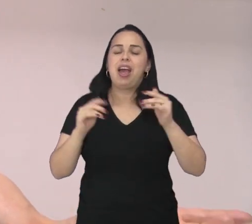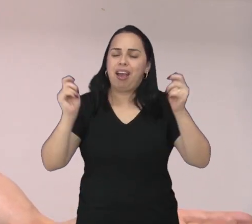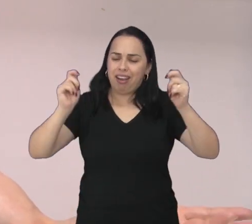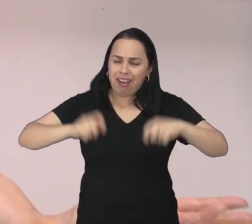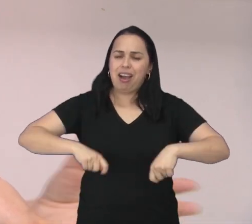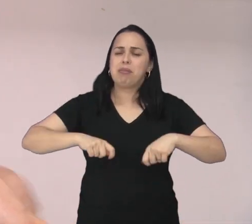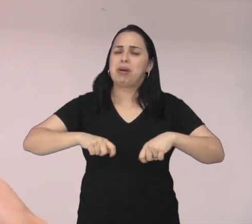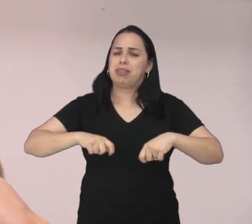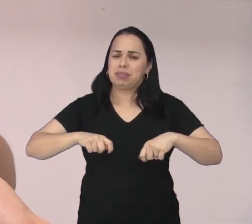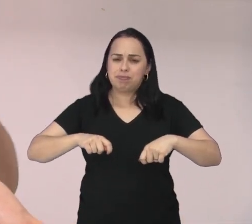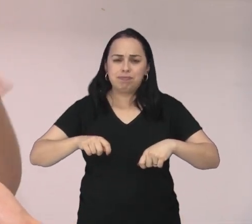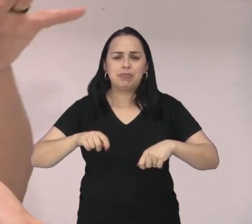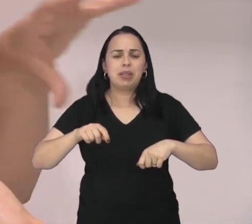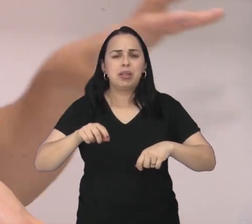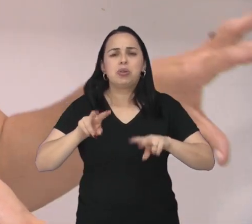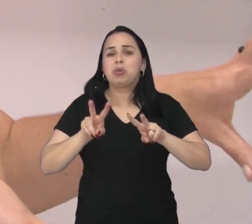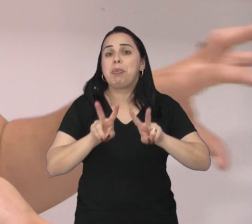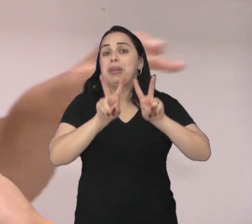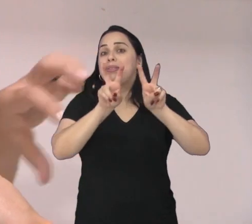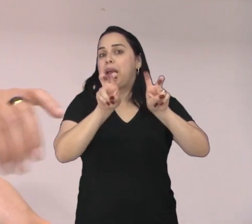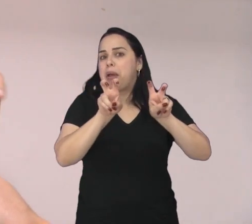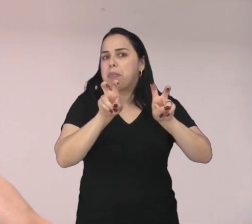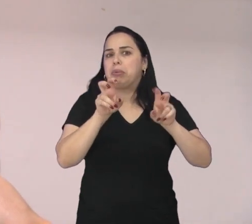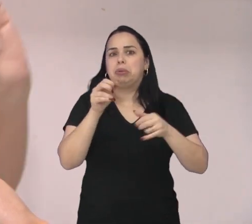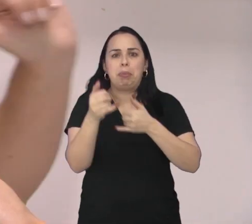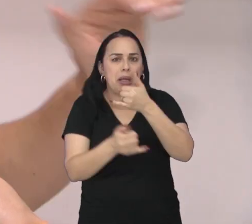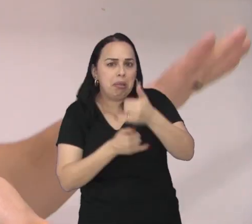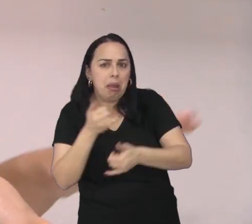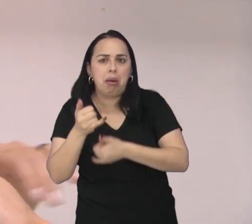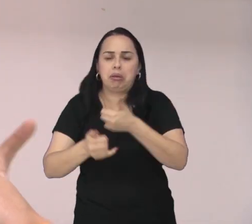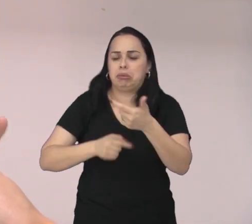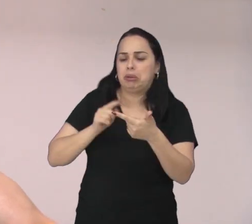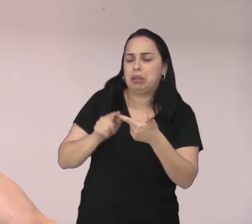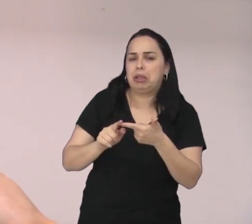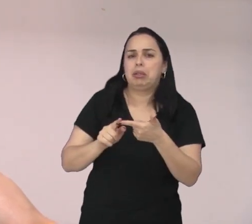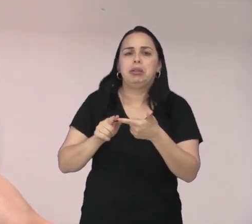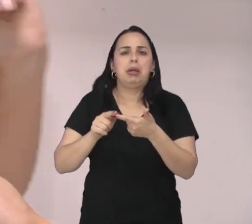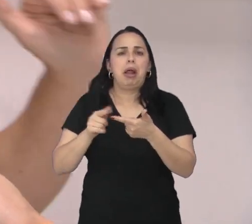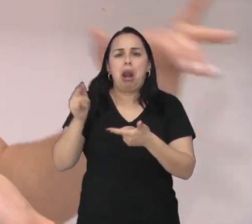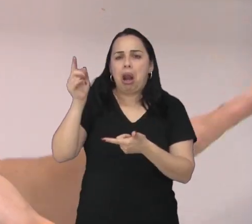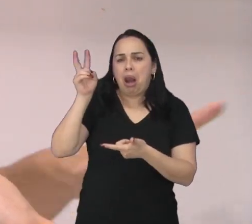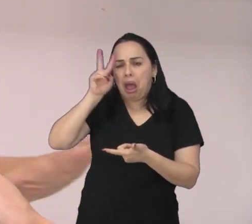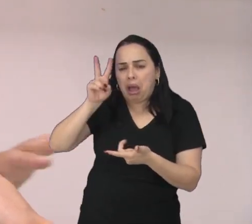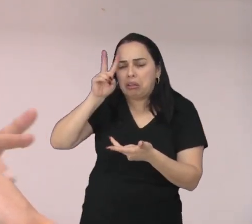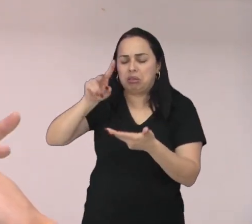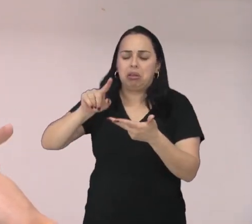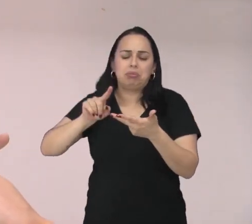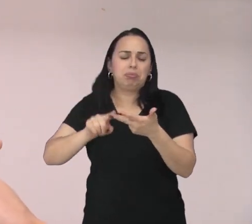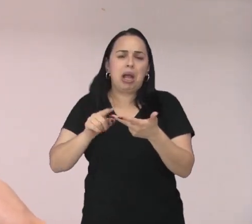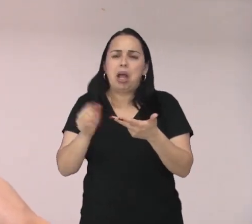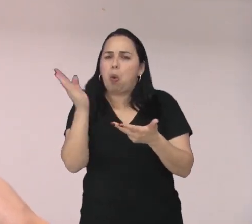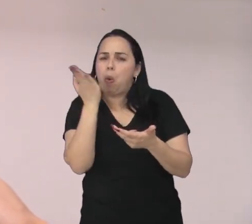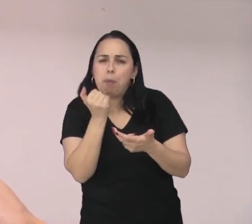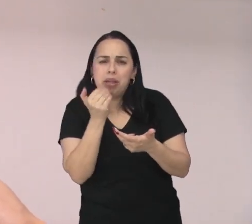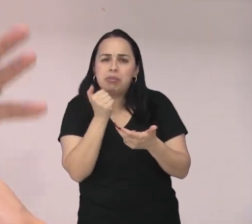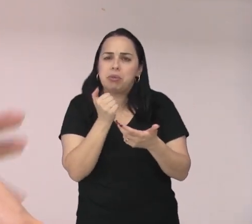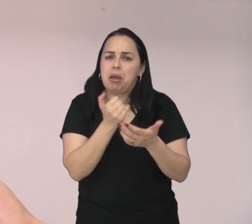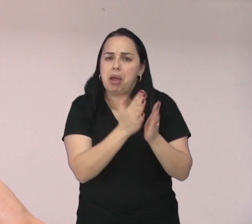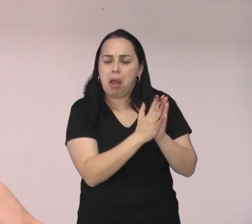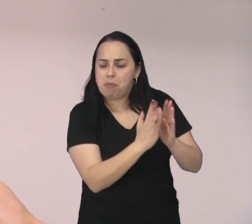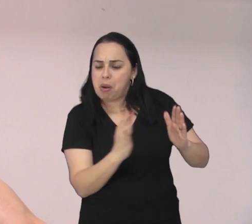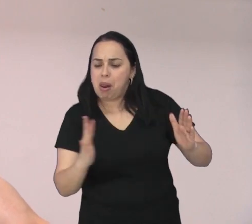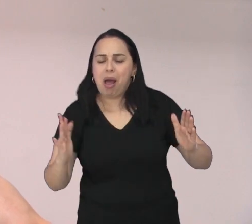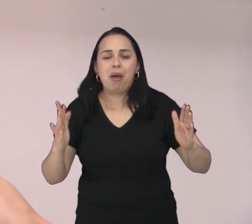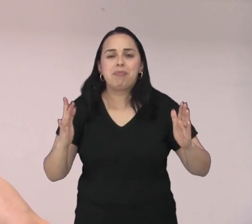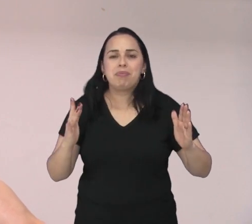o tema folclore, com todas essas temáticas, passatempo, brincadeira, parlenda, alimento, enfim,